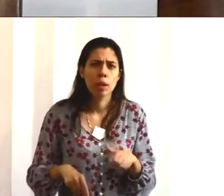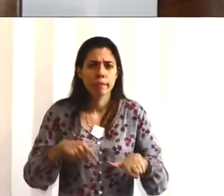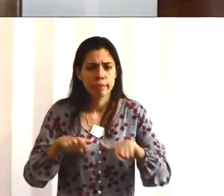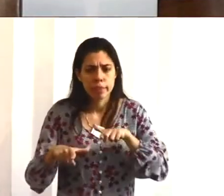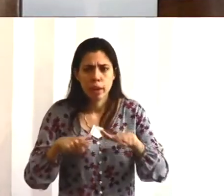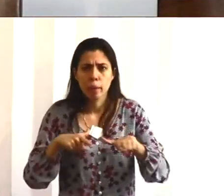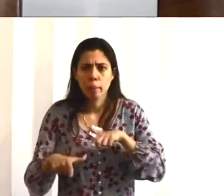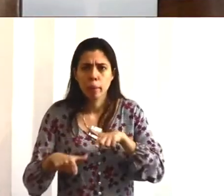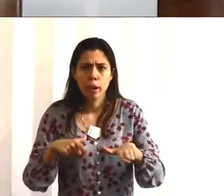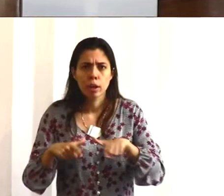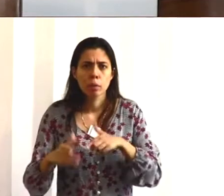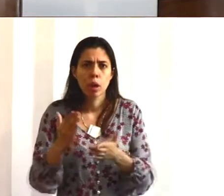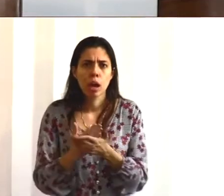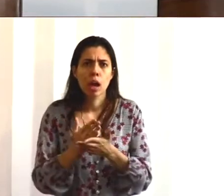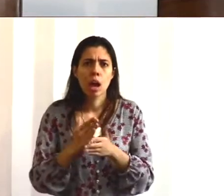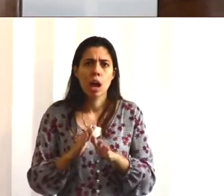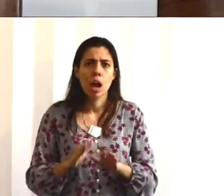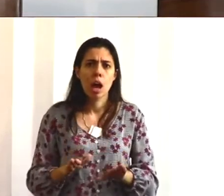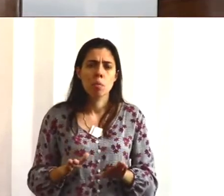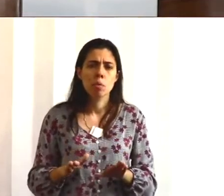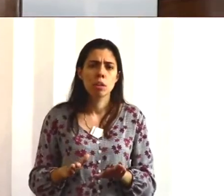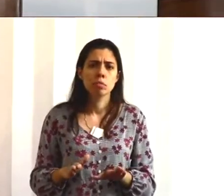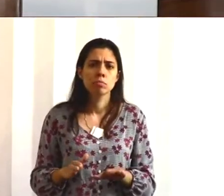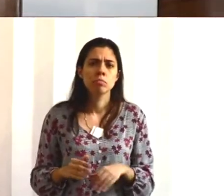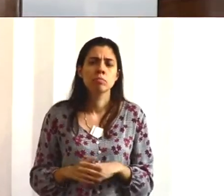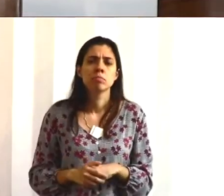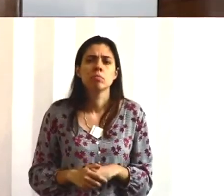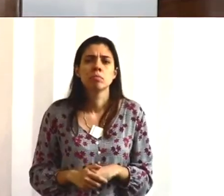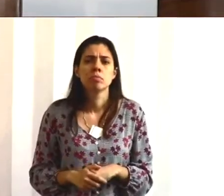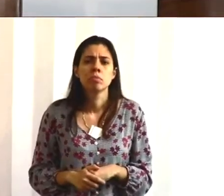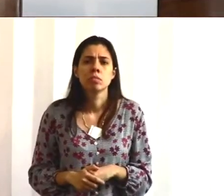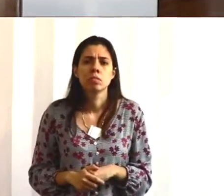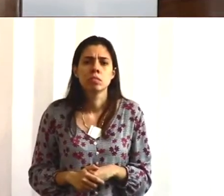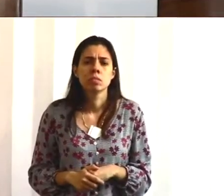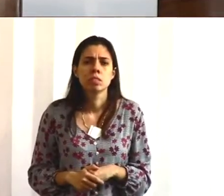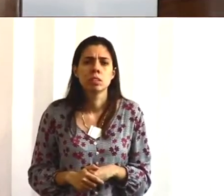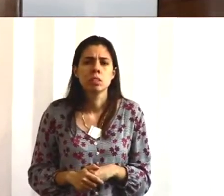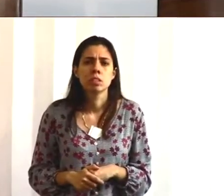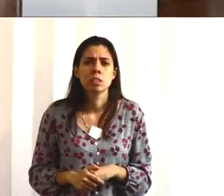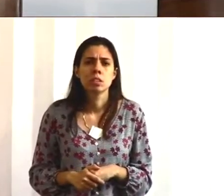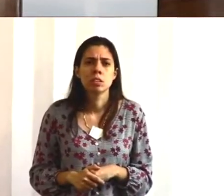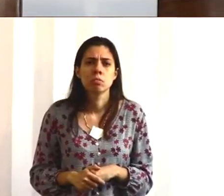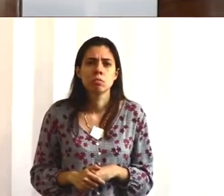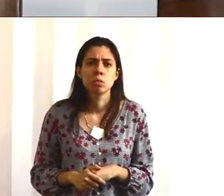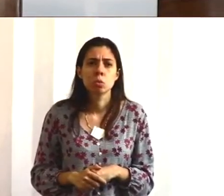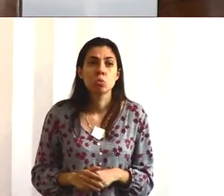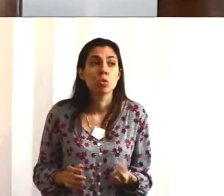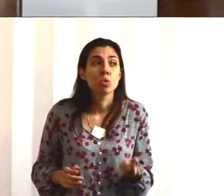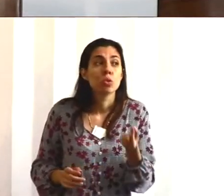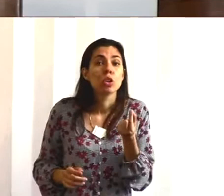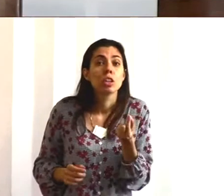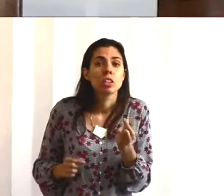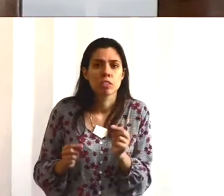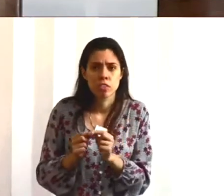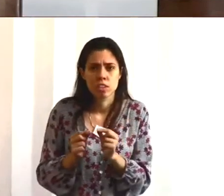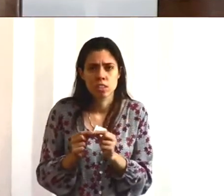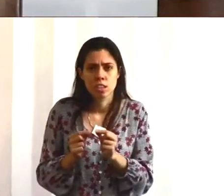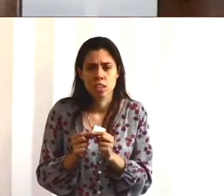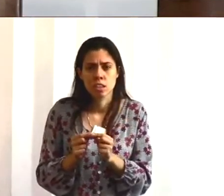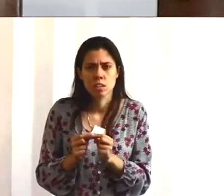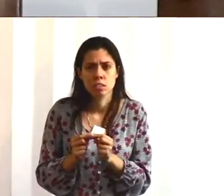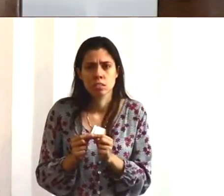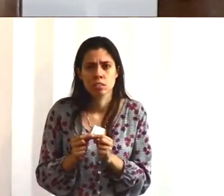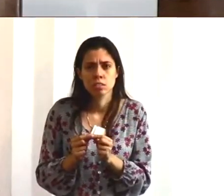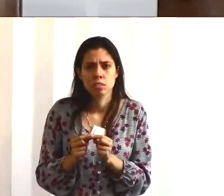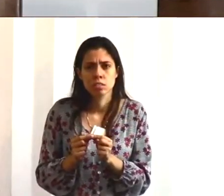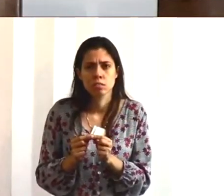empregos. O que será agora? Como eu vou colocar comida dentro de casa? Eu já estou numa idade